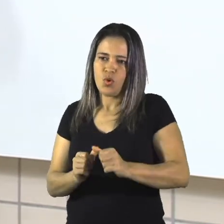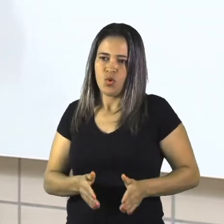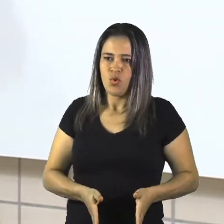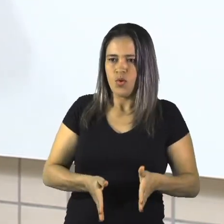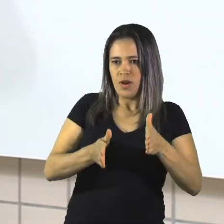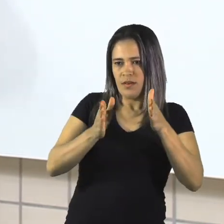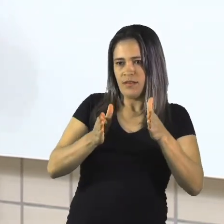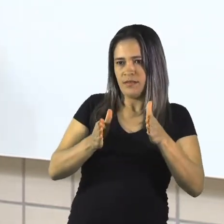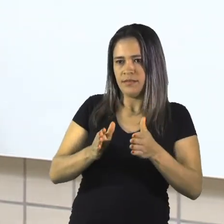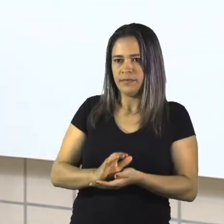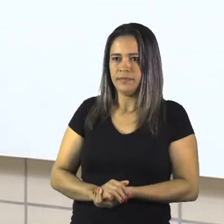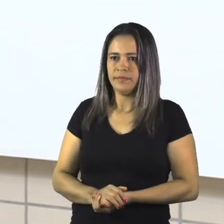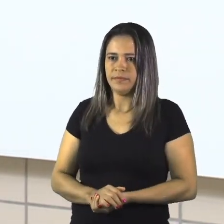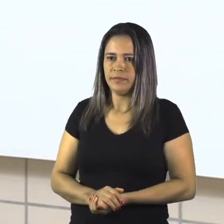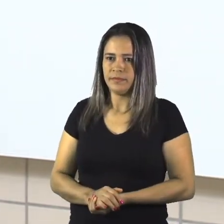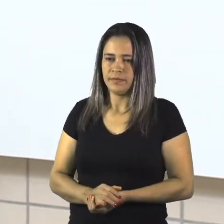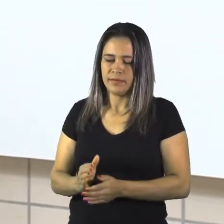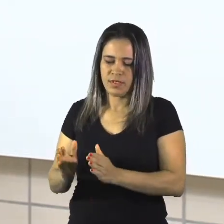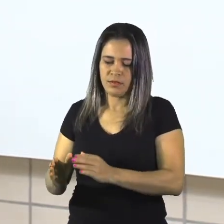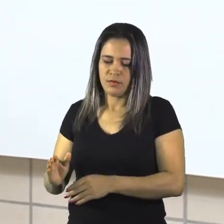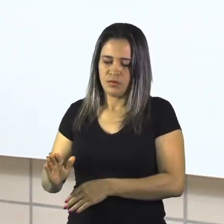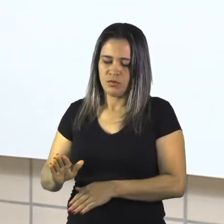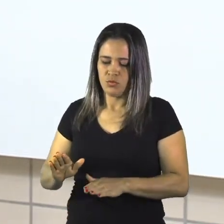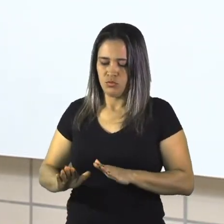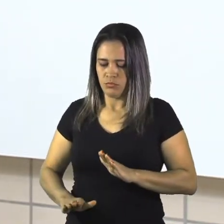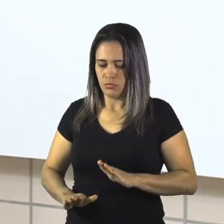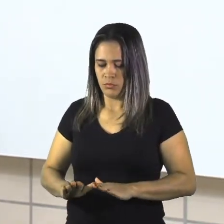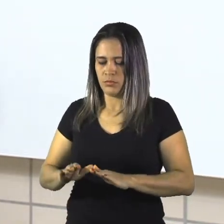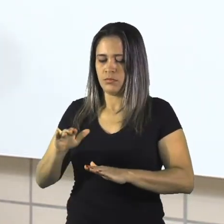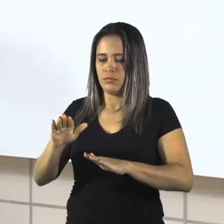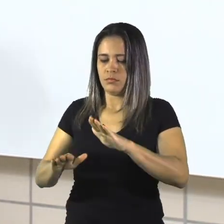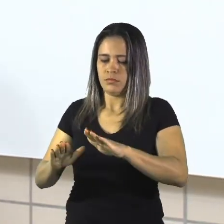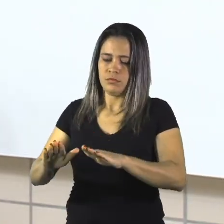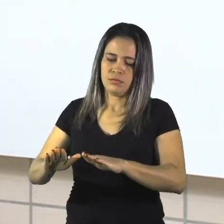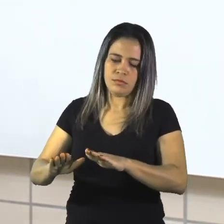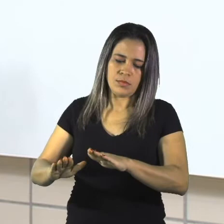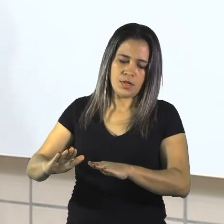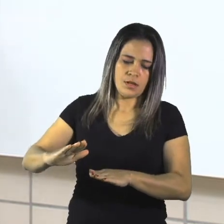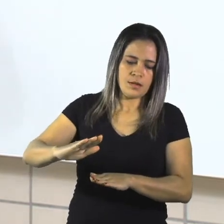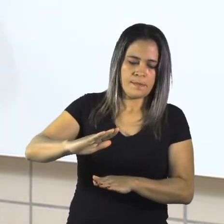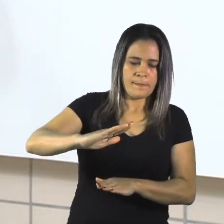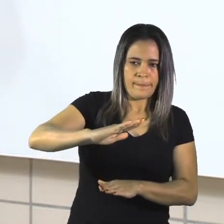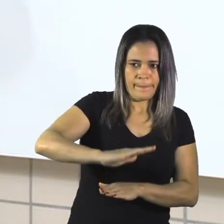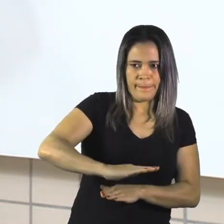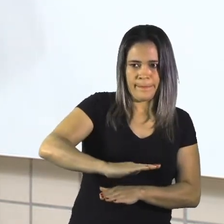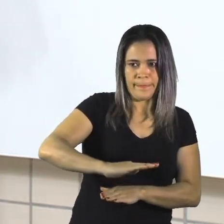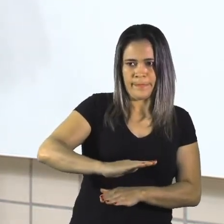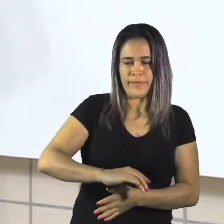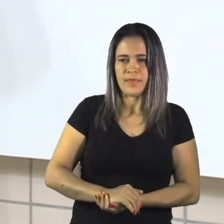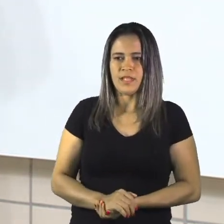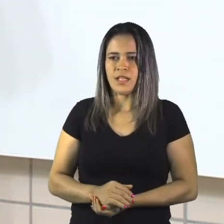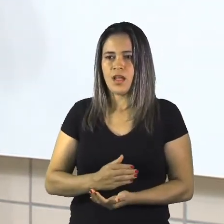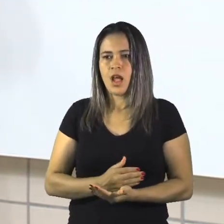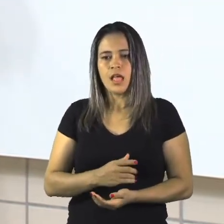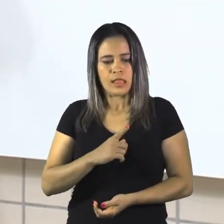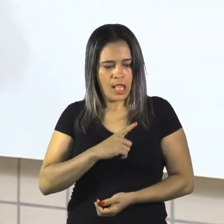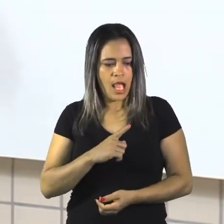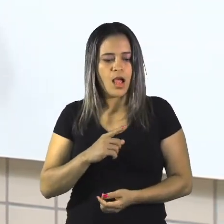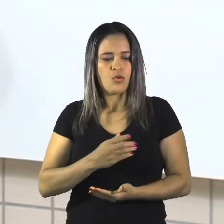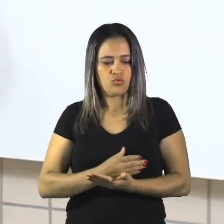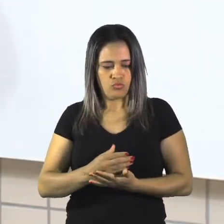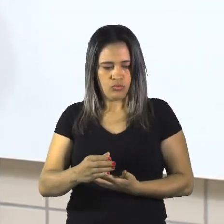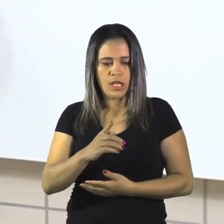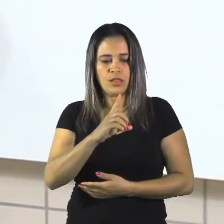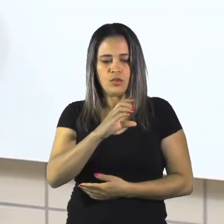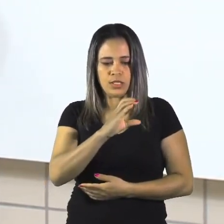na coluna C. Ele está na coluna C e continua na linha 2. Olha só, a gente